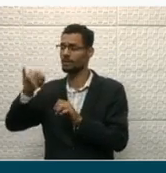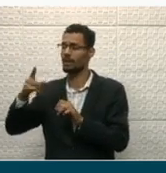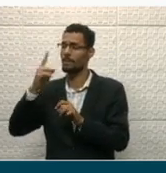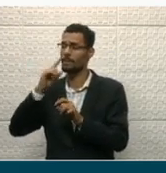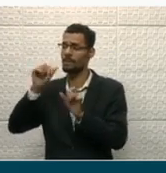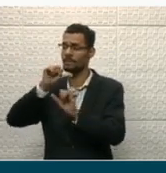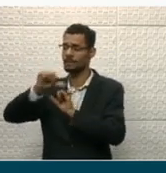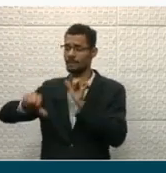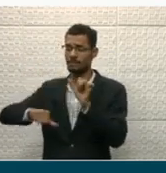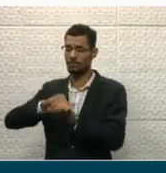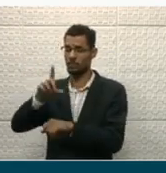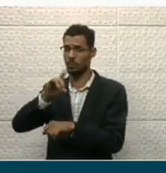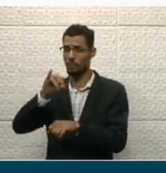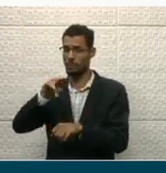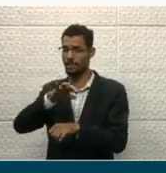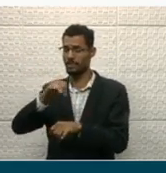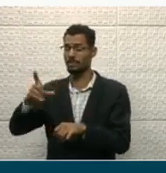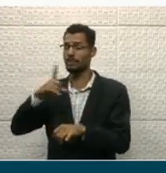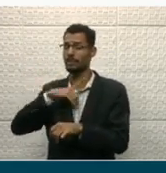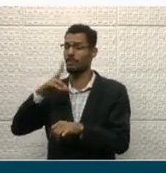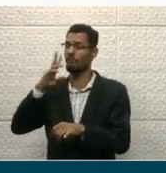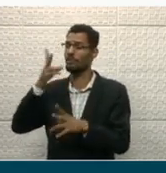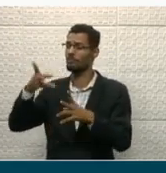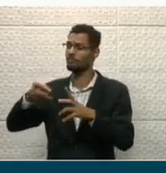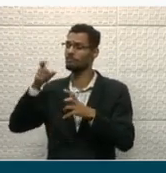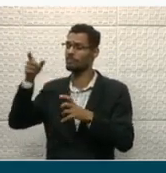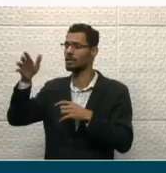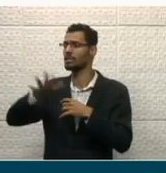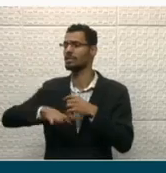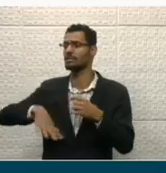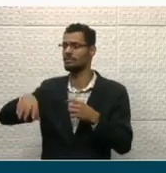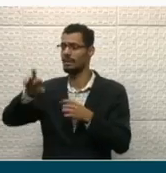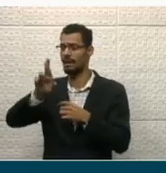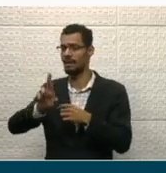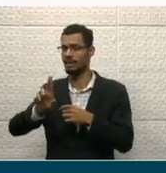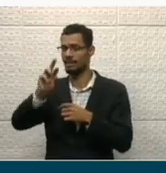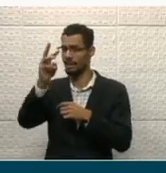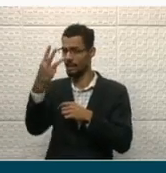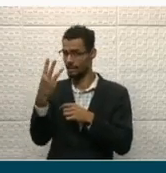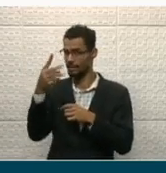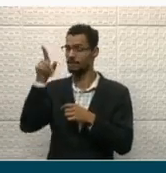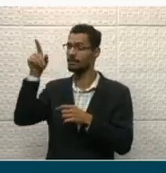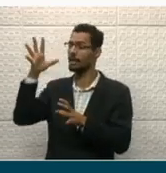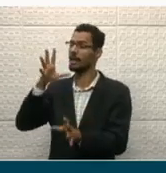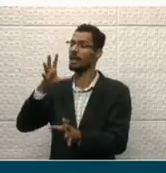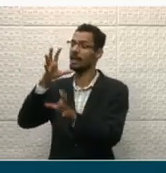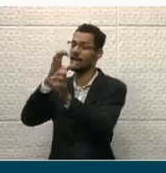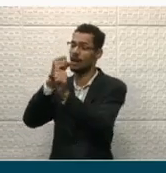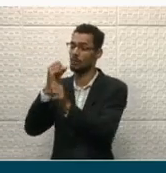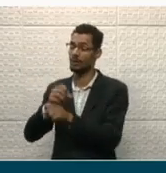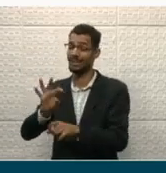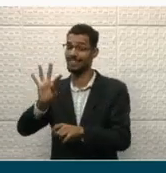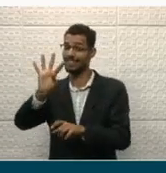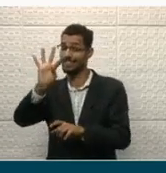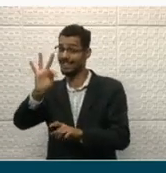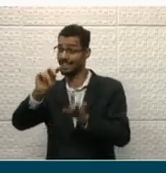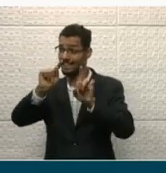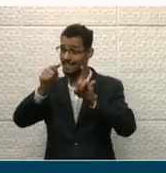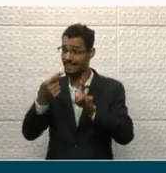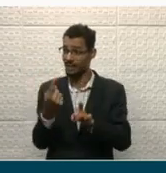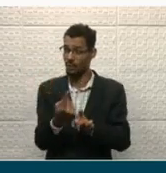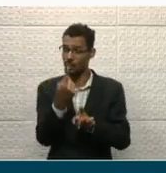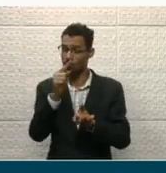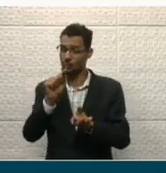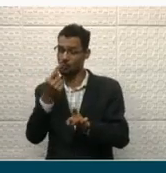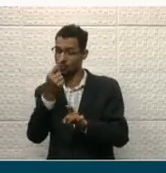domínio da transformação, que nesse caso é o espaço R3. Eu vou calcular o T aplicado em 1,